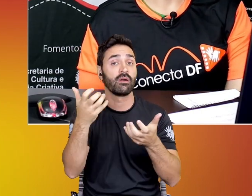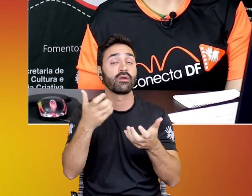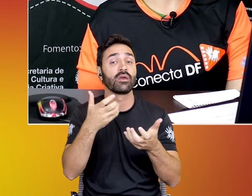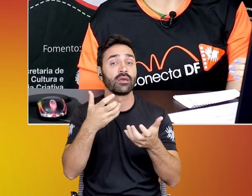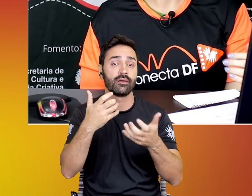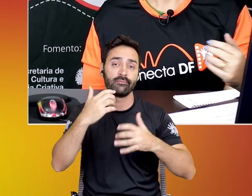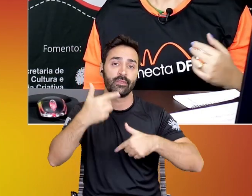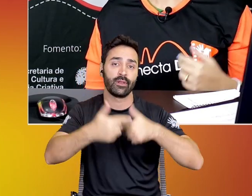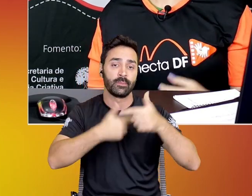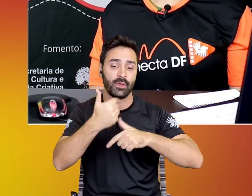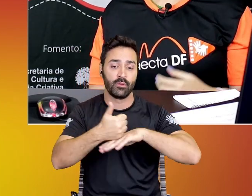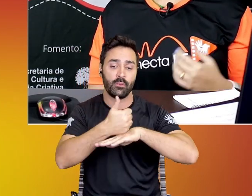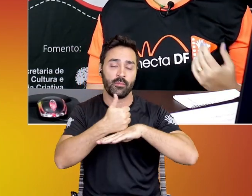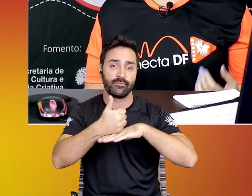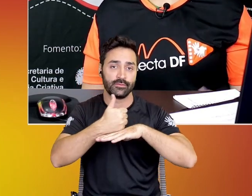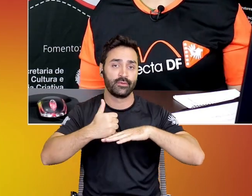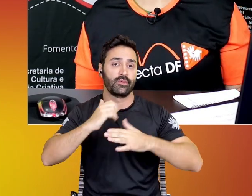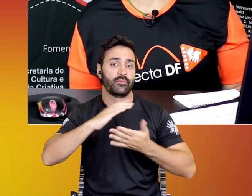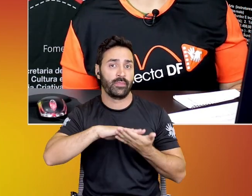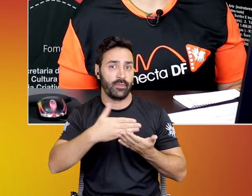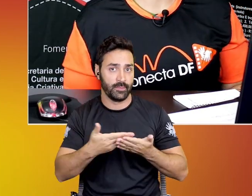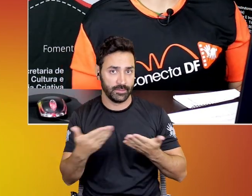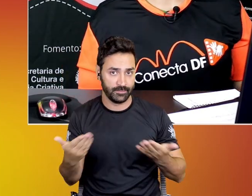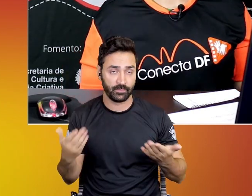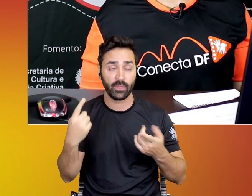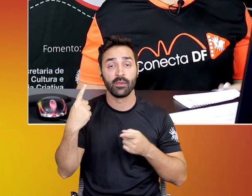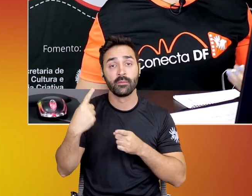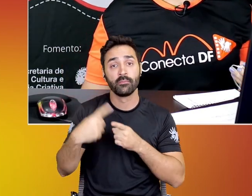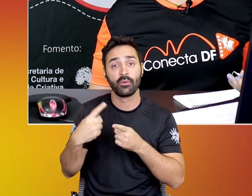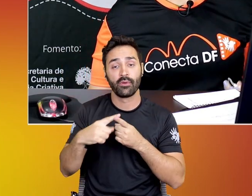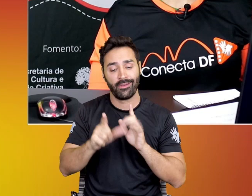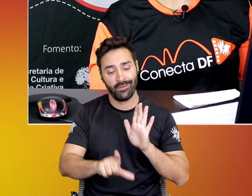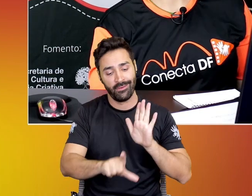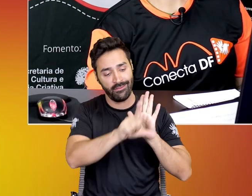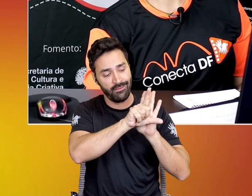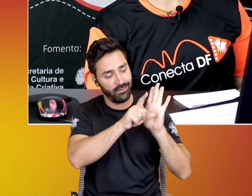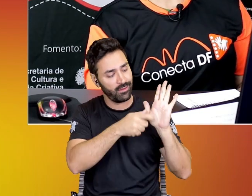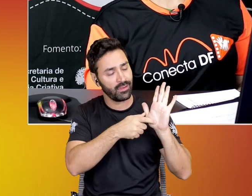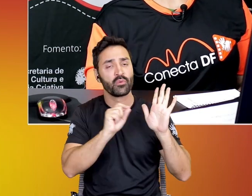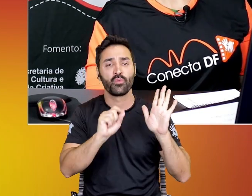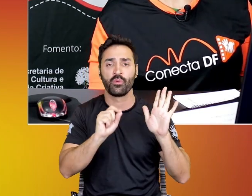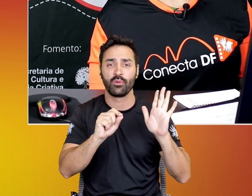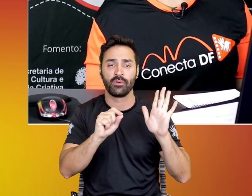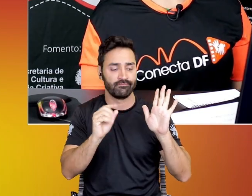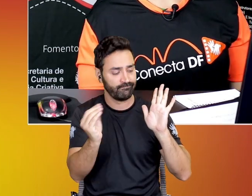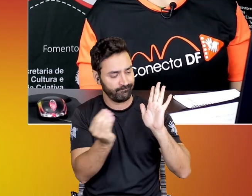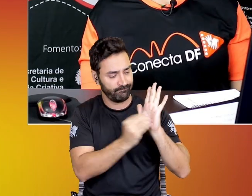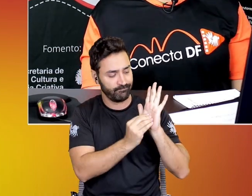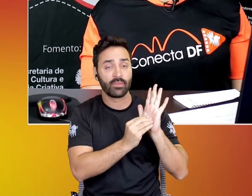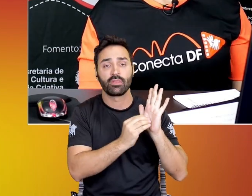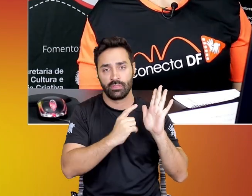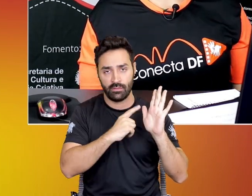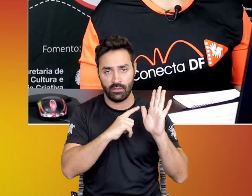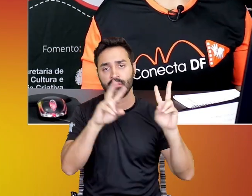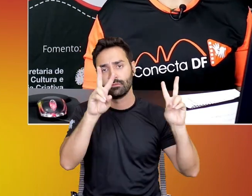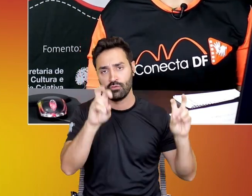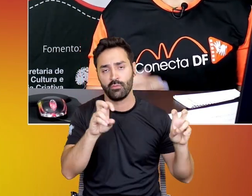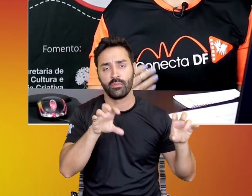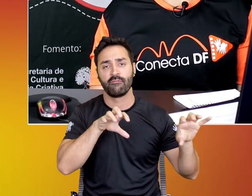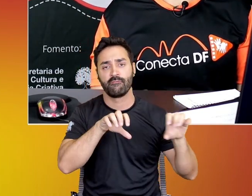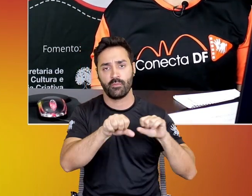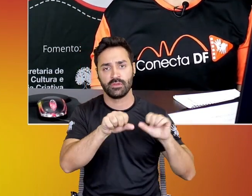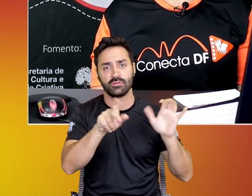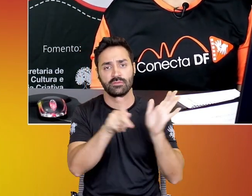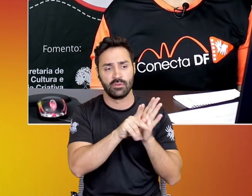intérprete, tá? Por quê? A legislação hoje em dia, ela traz uma formação específica. Então, não basta a